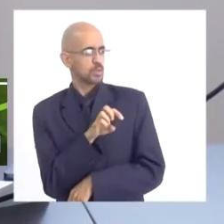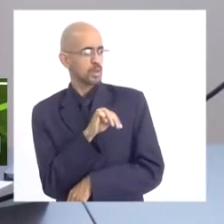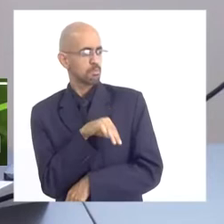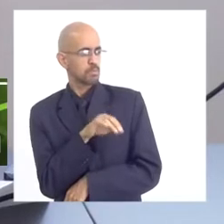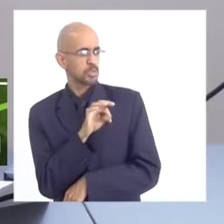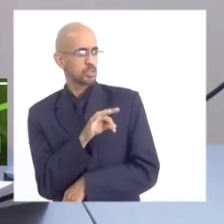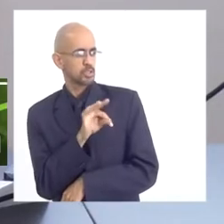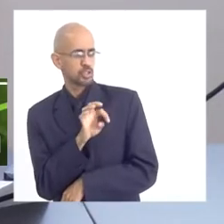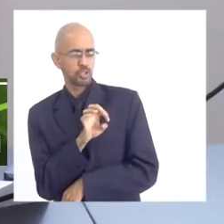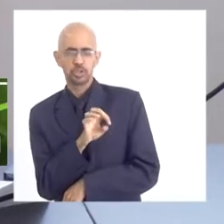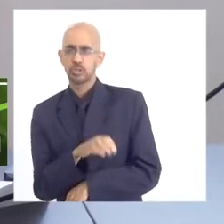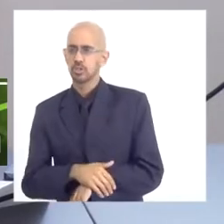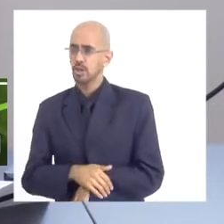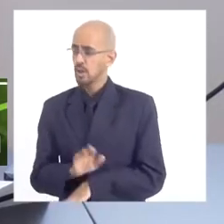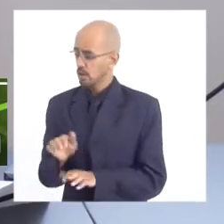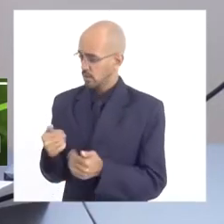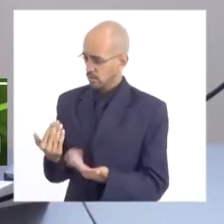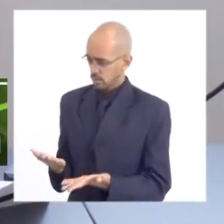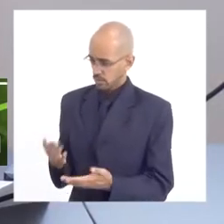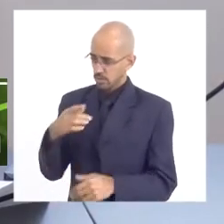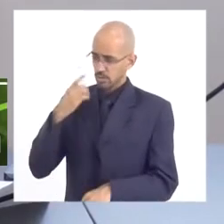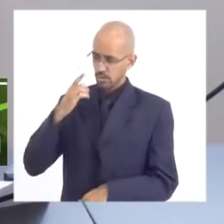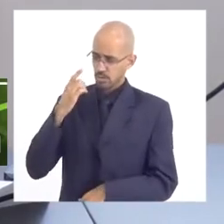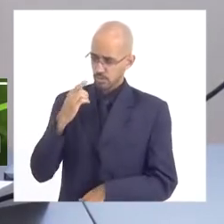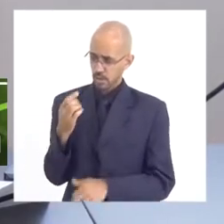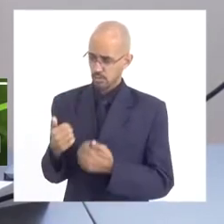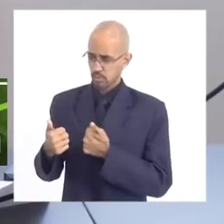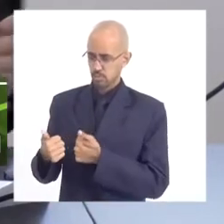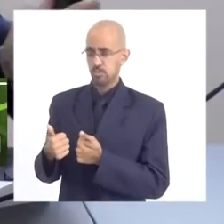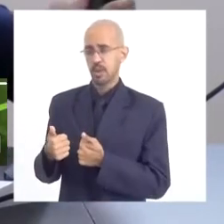Então, presidente, tudo bem, deputado? Tudo bem?